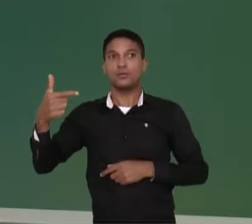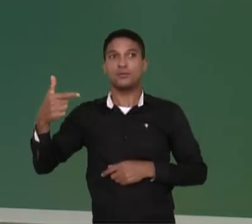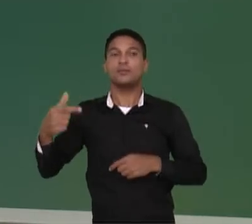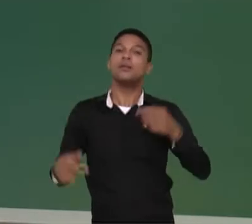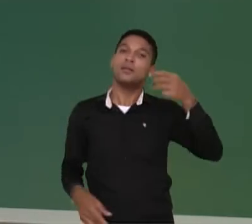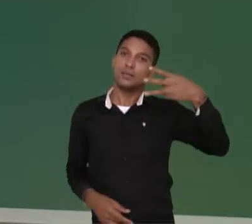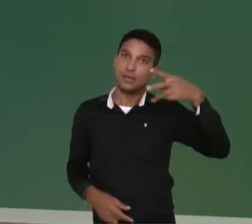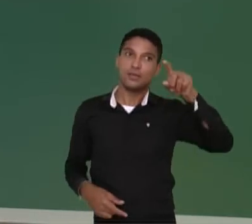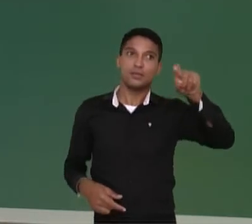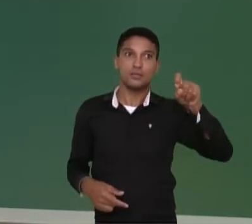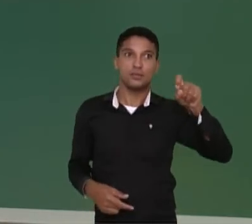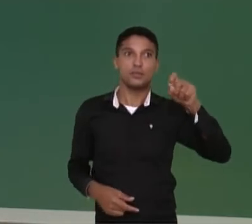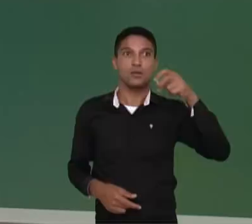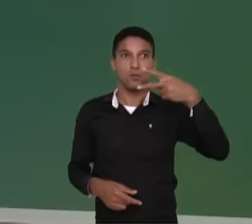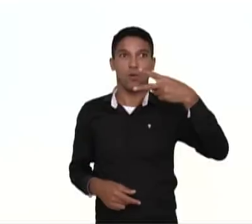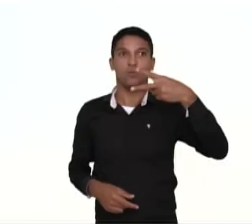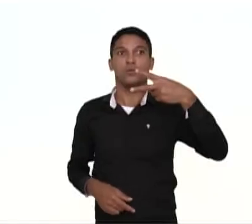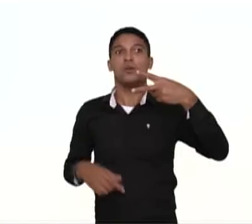7,2 metros, né?